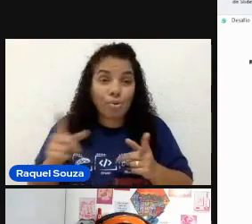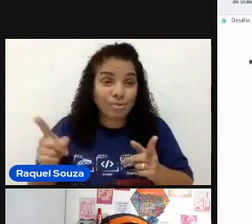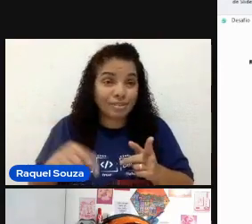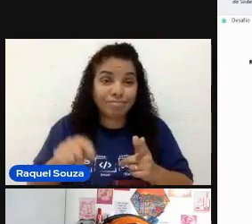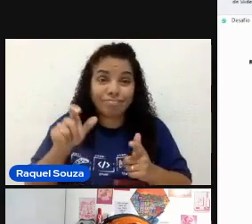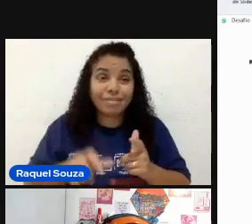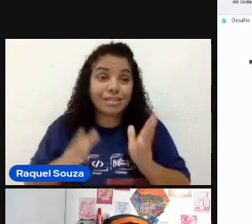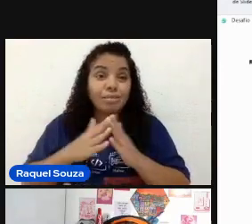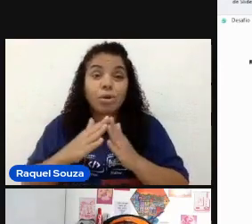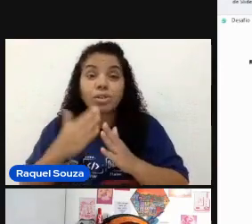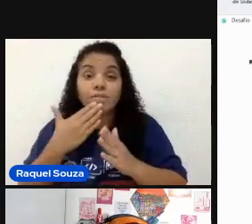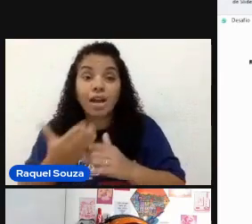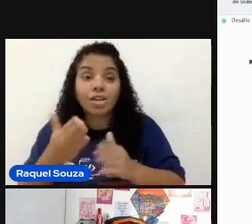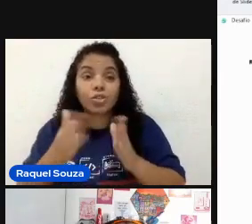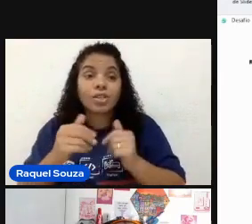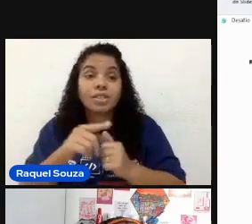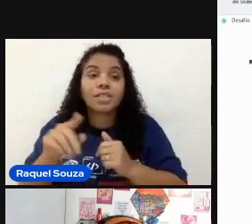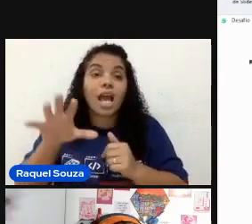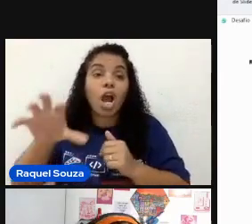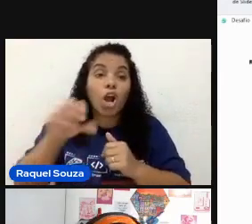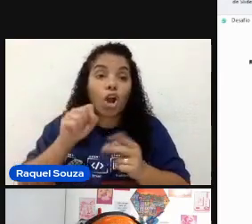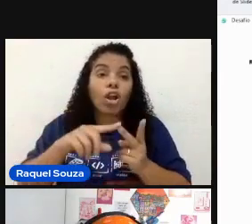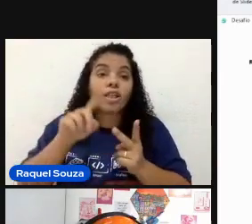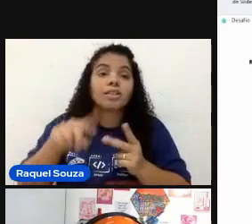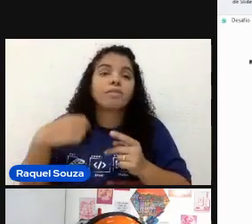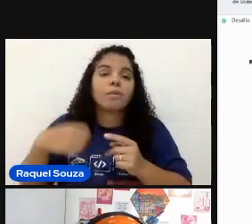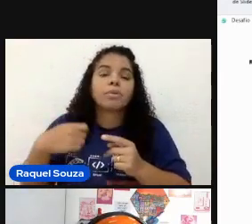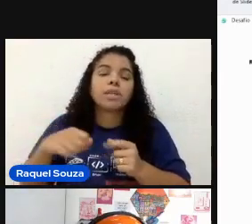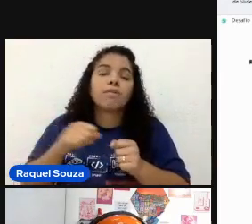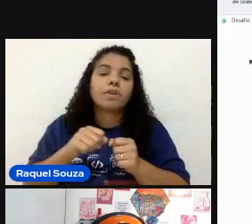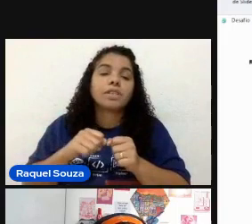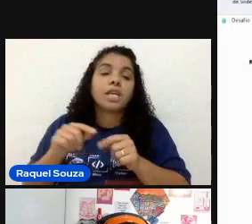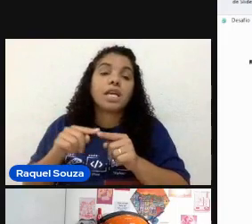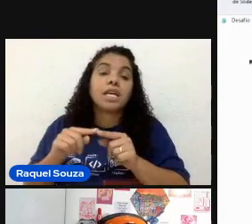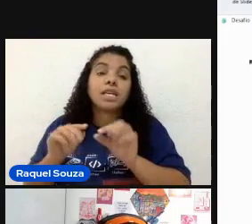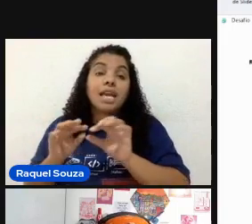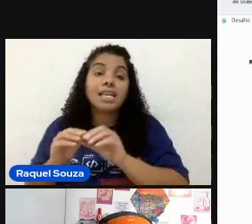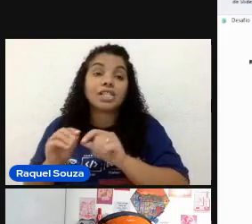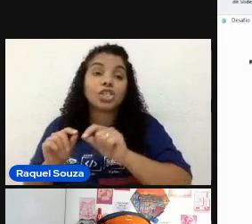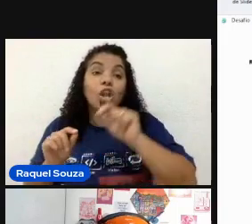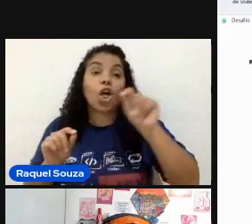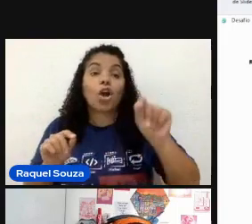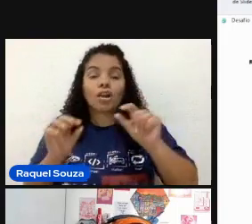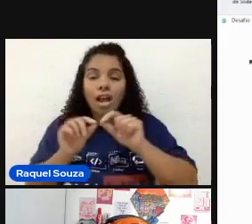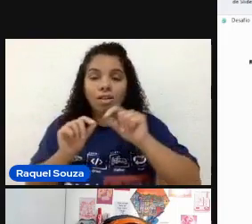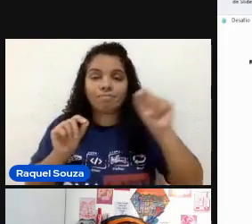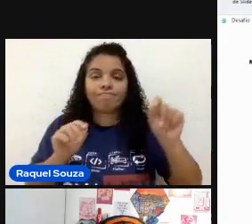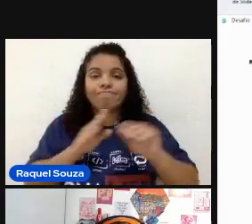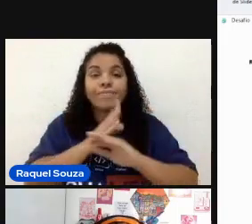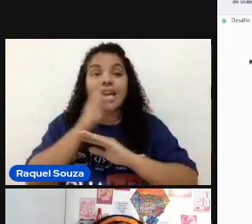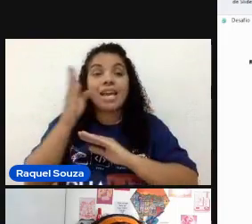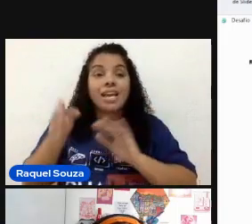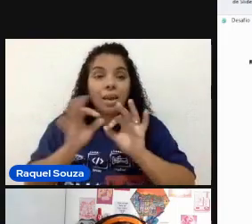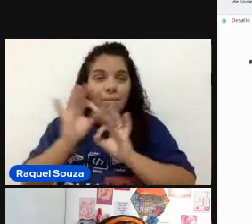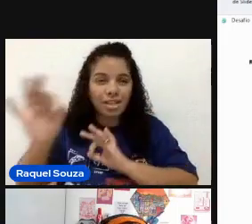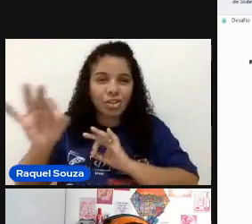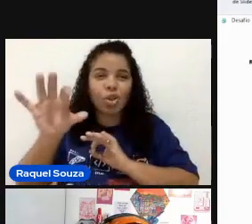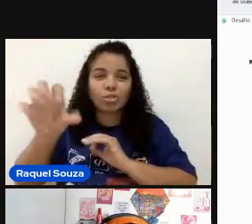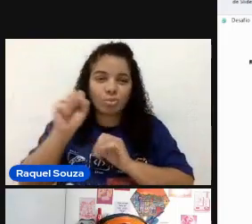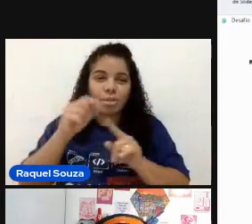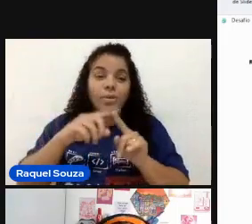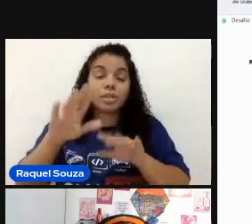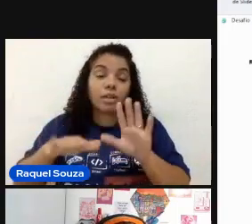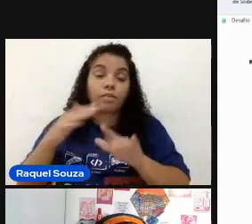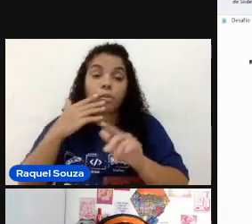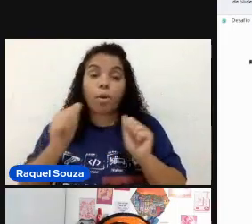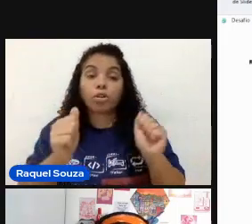vai solicitar essa coleta vai se precisar fazer um deslocamento maior para chegar até ele. Então, de repente, ele pode se juntar ali com os